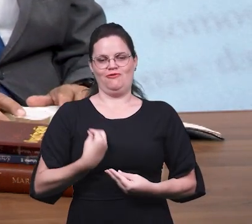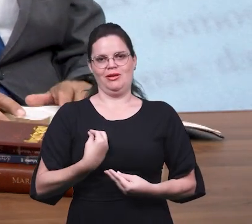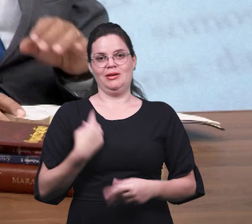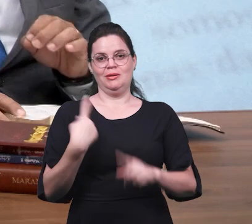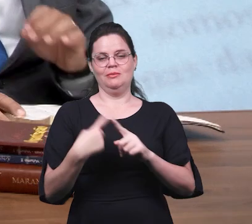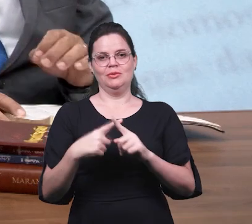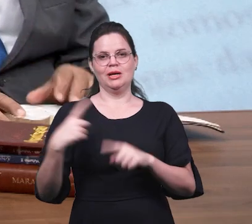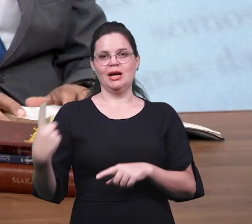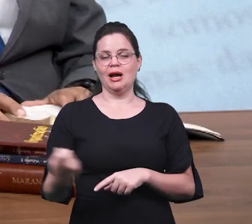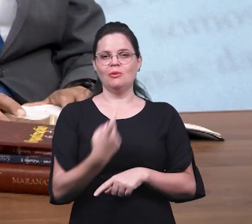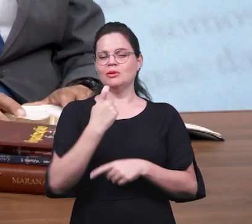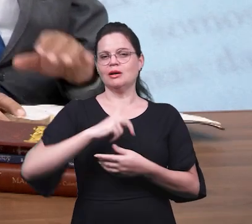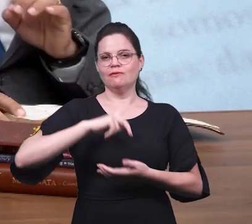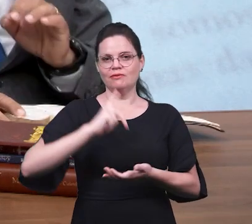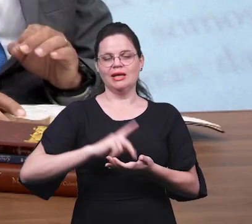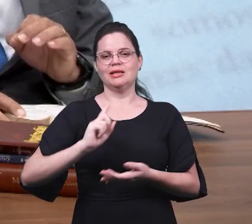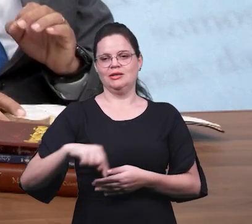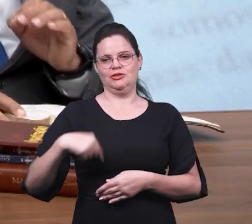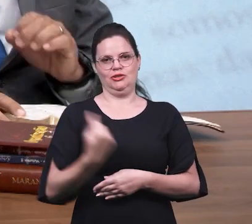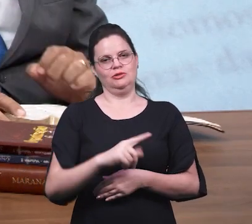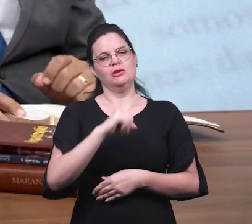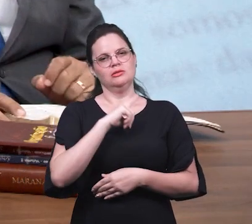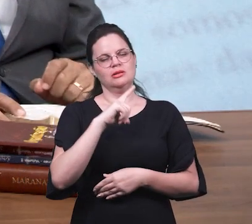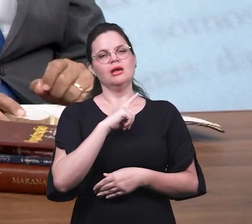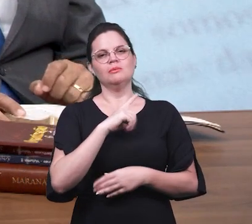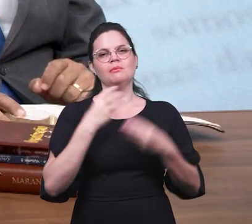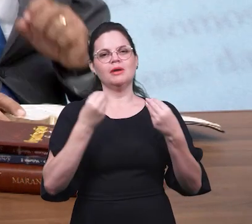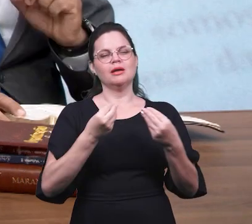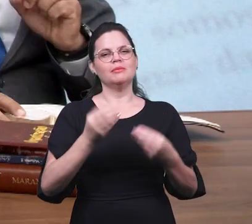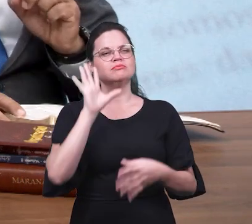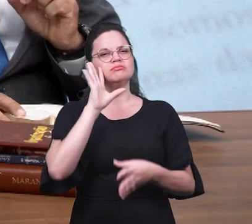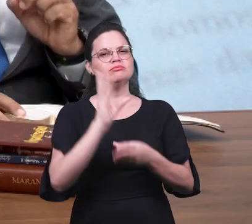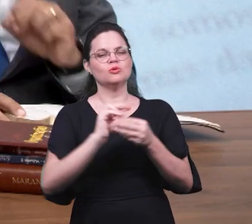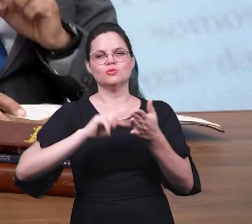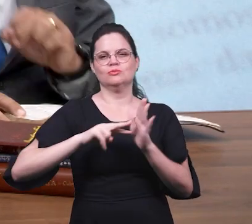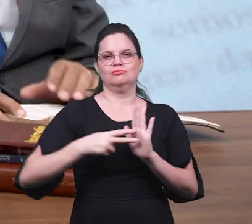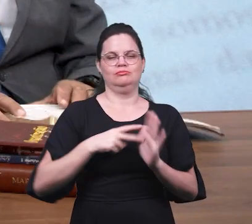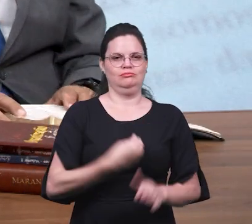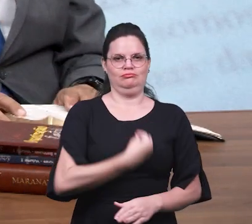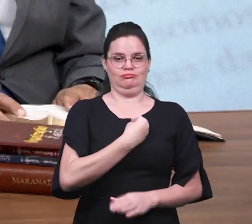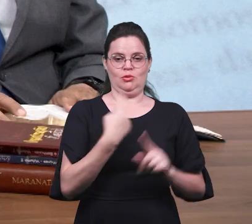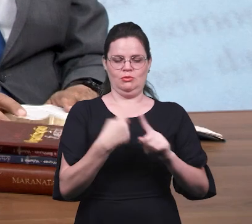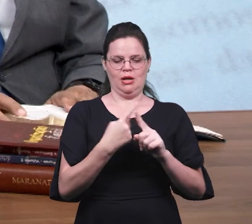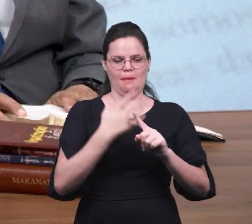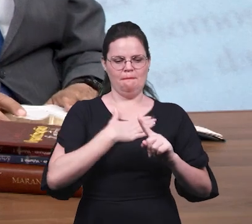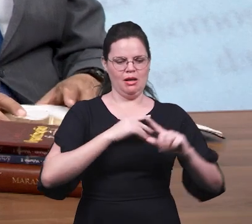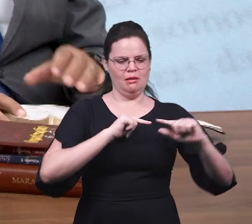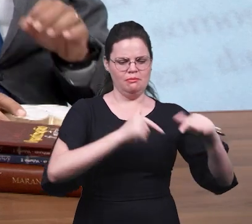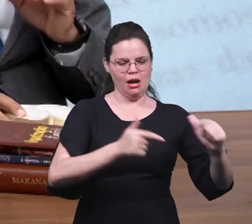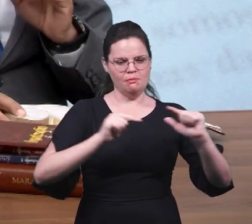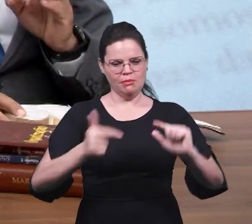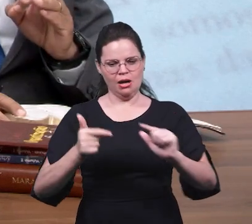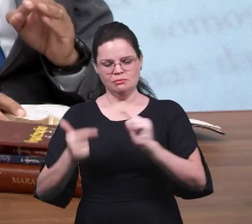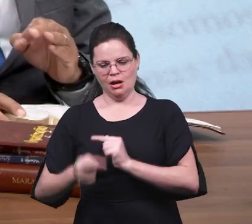verdade que dá ao homem um propósito de vida, confere sentido às suas ações no mundo